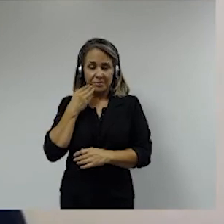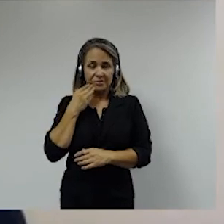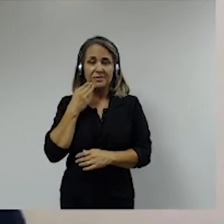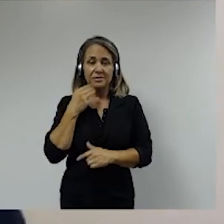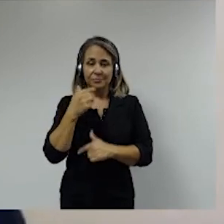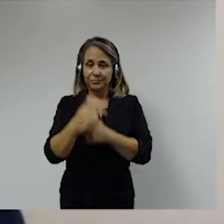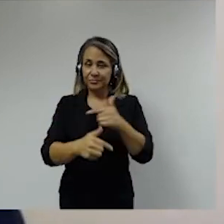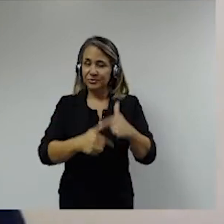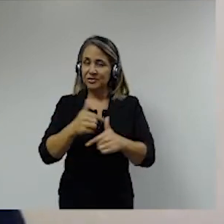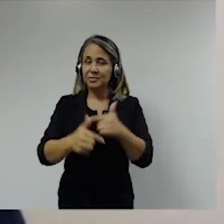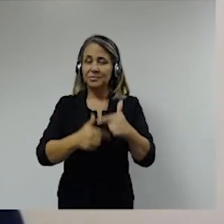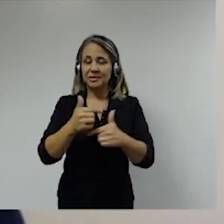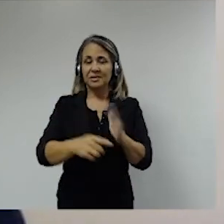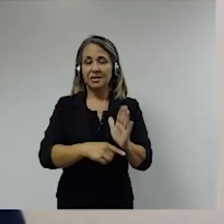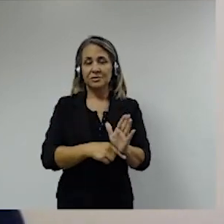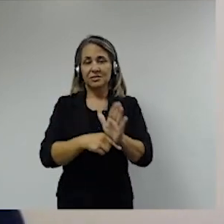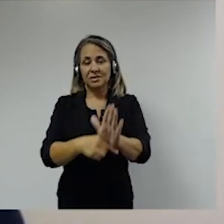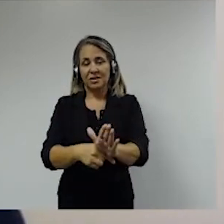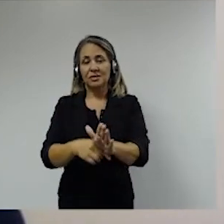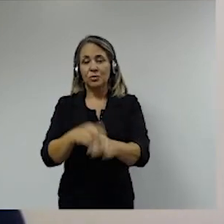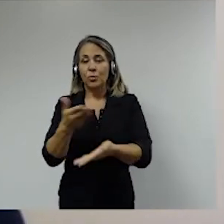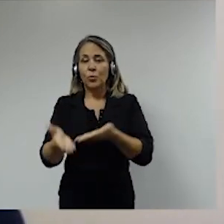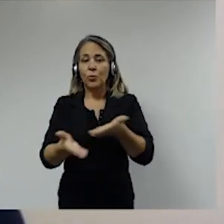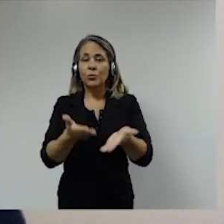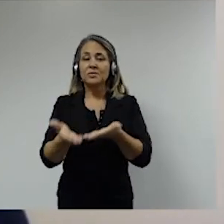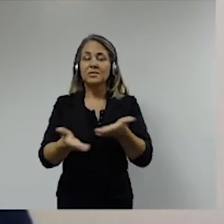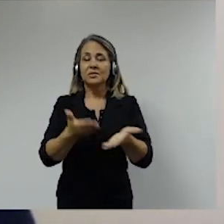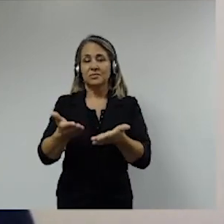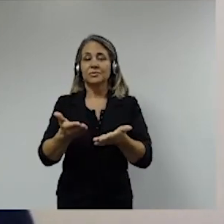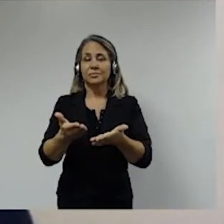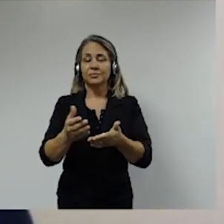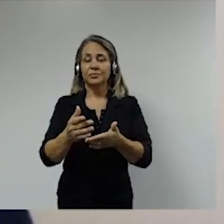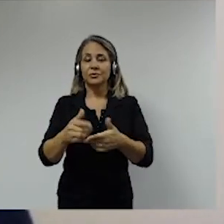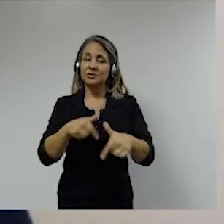de trabalhadores beneficiados preservando seus empregos.